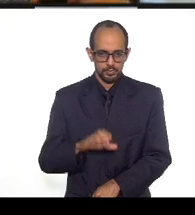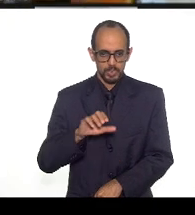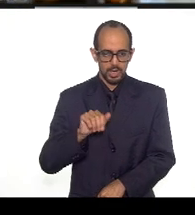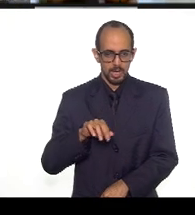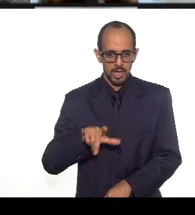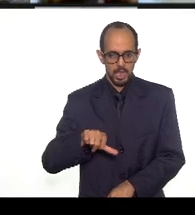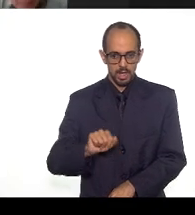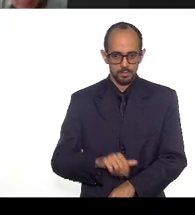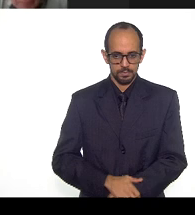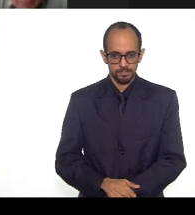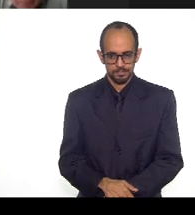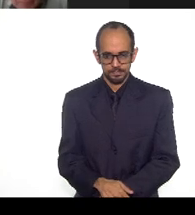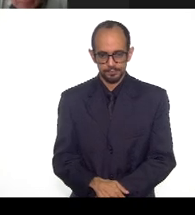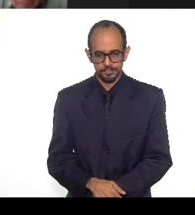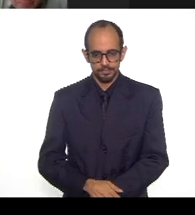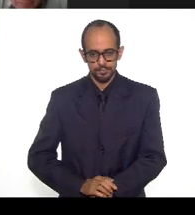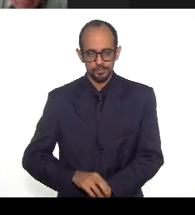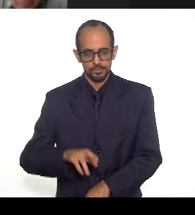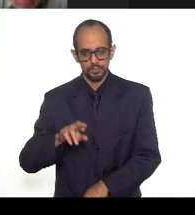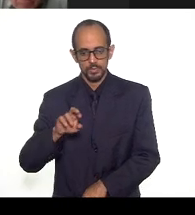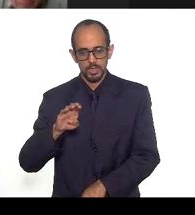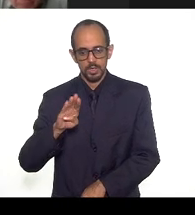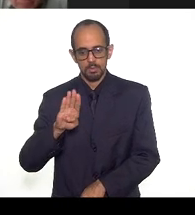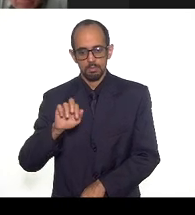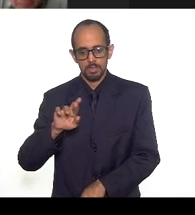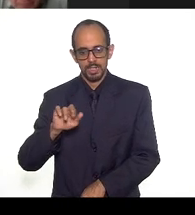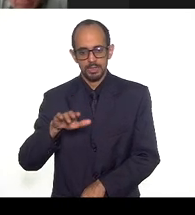Canella. Deputado Rodrigo Bacelar.